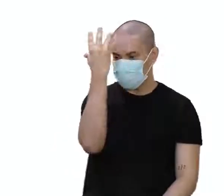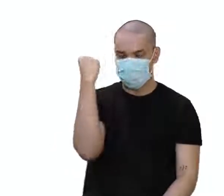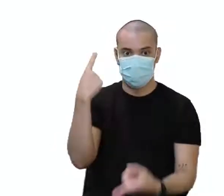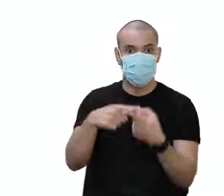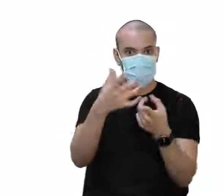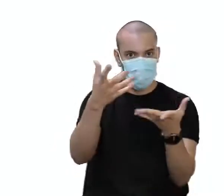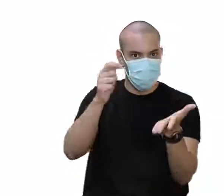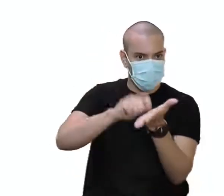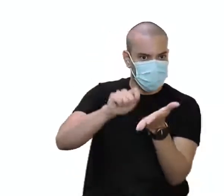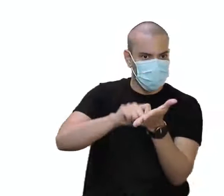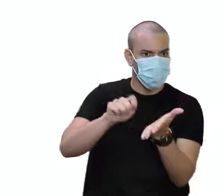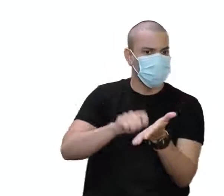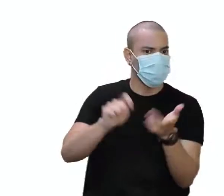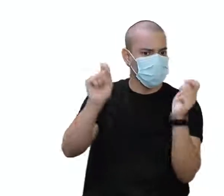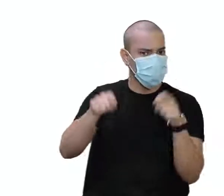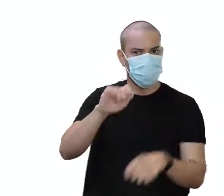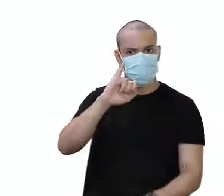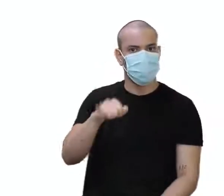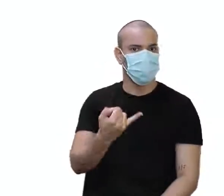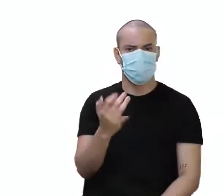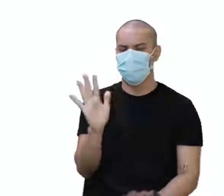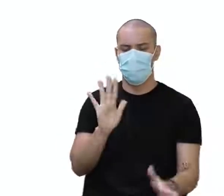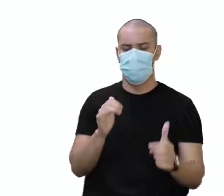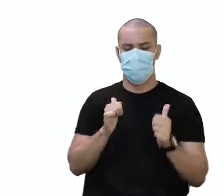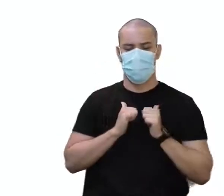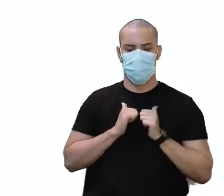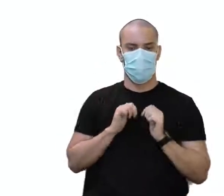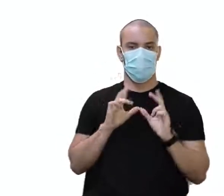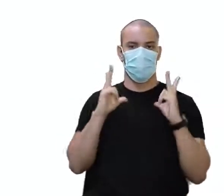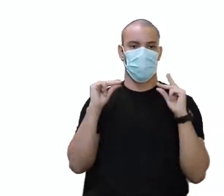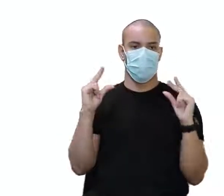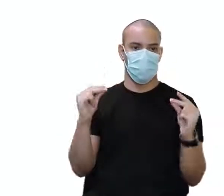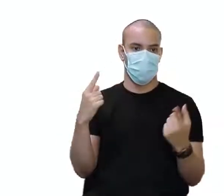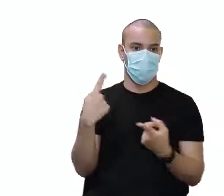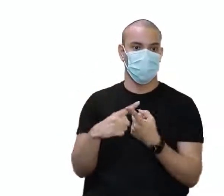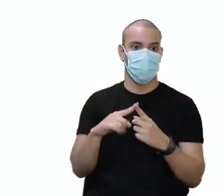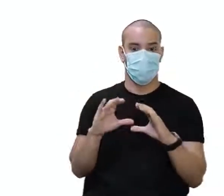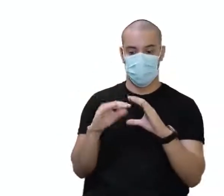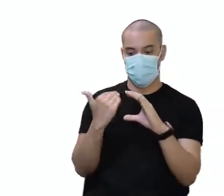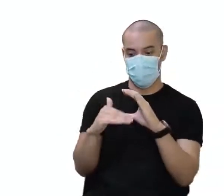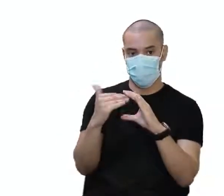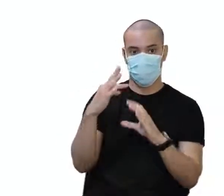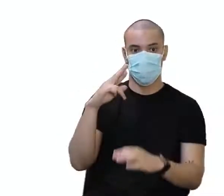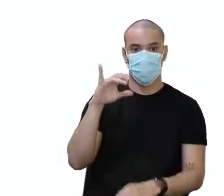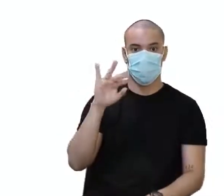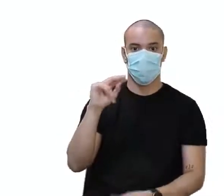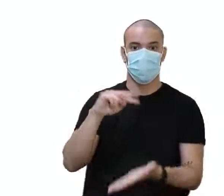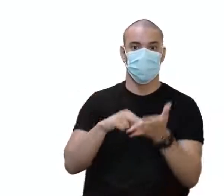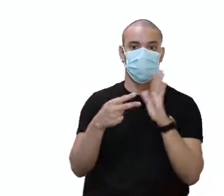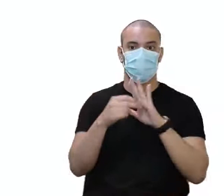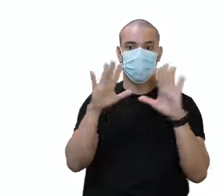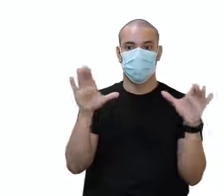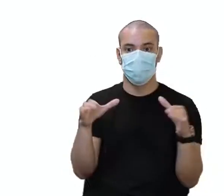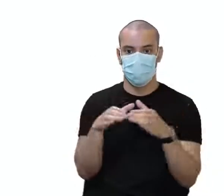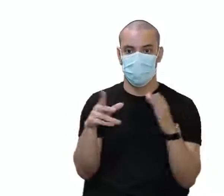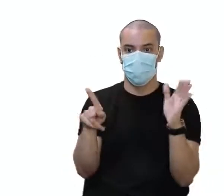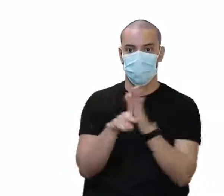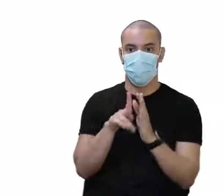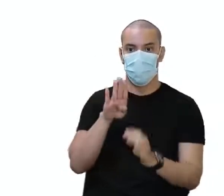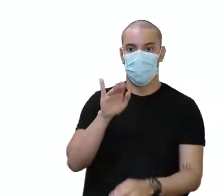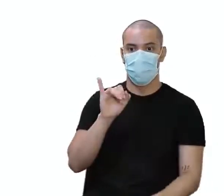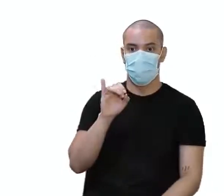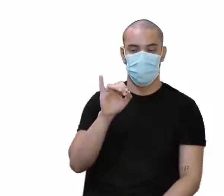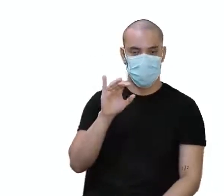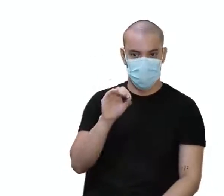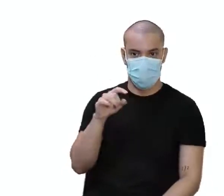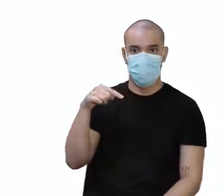quiser anotar, não se intimide, né? Fique tranquilo. Então, olha lá, o nível trófico é caracterizado por um conjunto biótico,